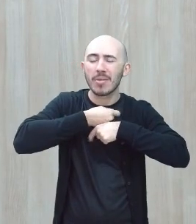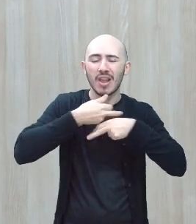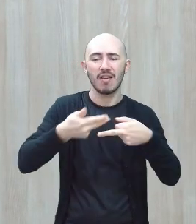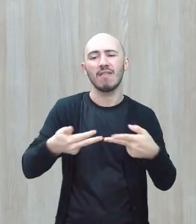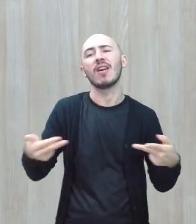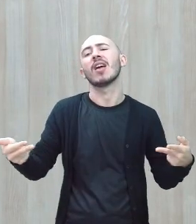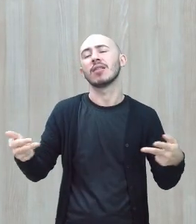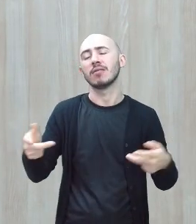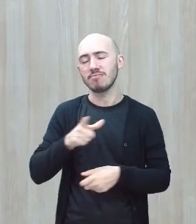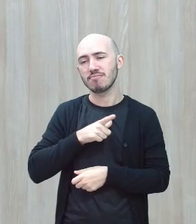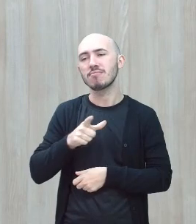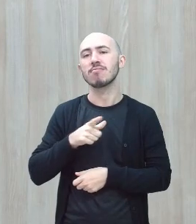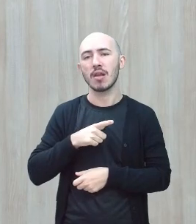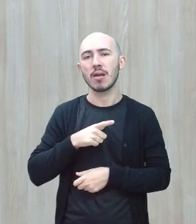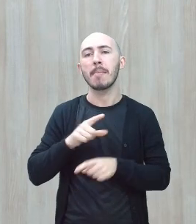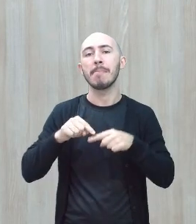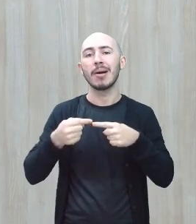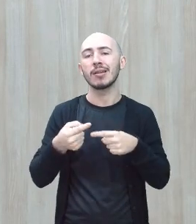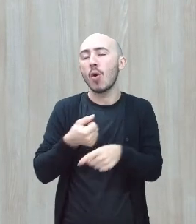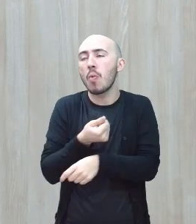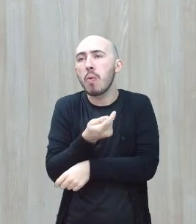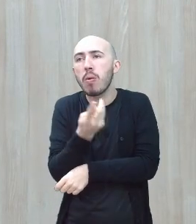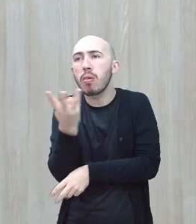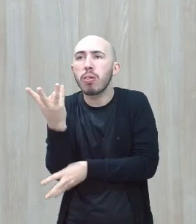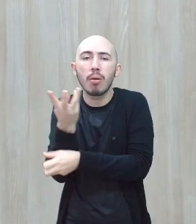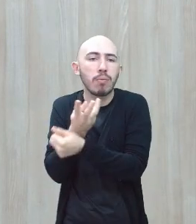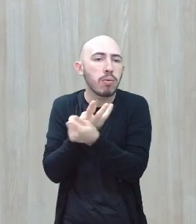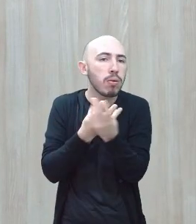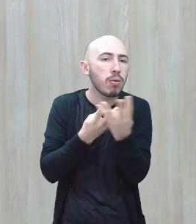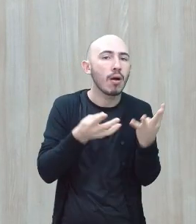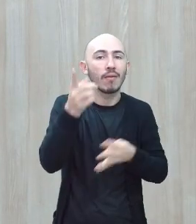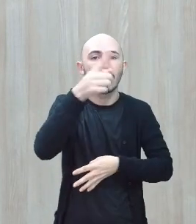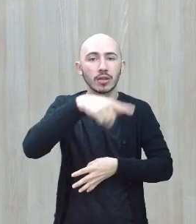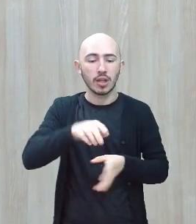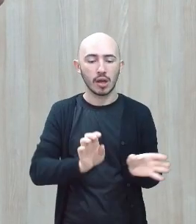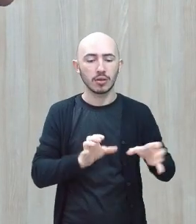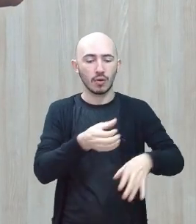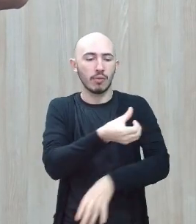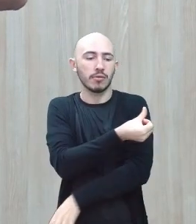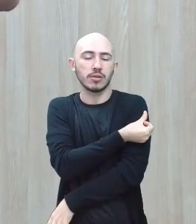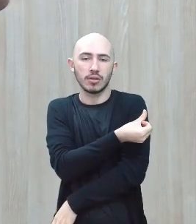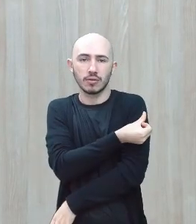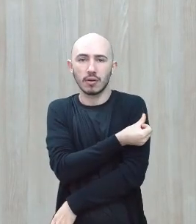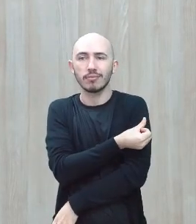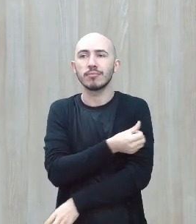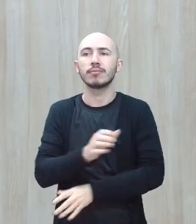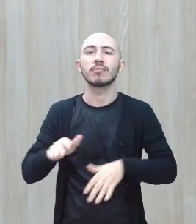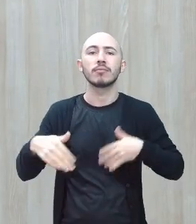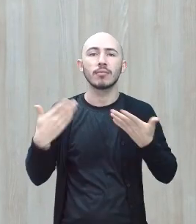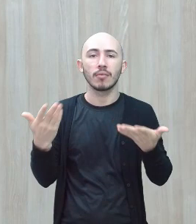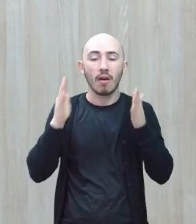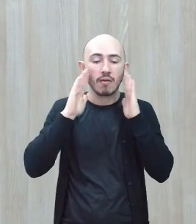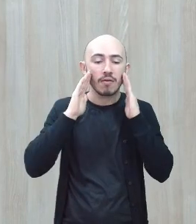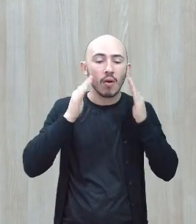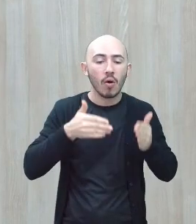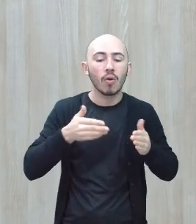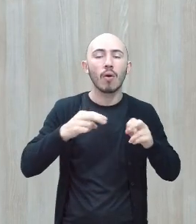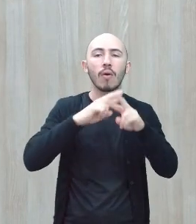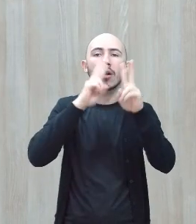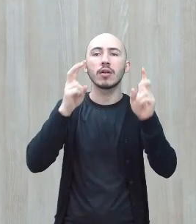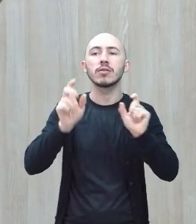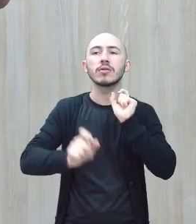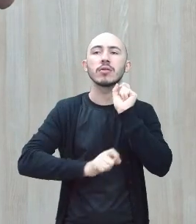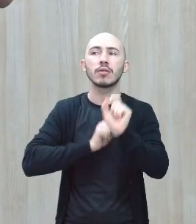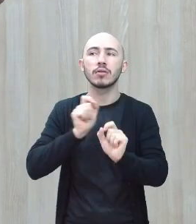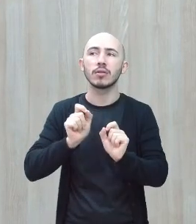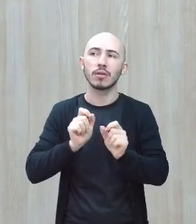comigo. Mas dentre esses milhões de números, vocês que são do 6º ano, a gente estabeleceu para vocês, ou reconheceu